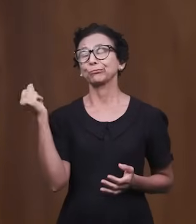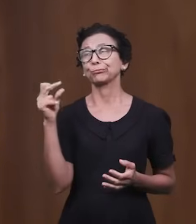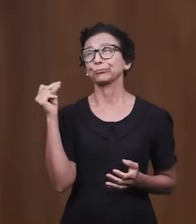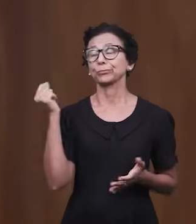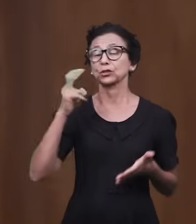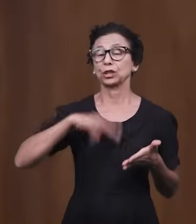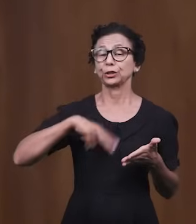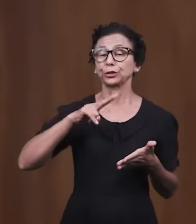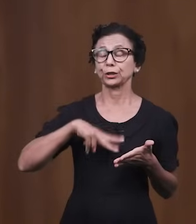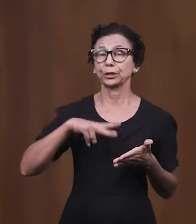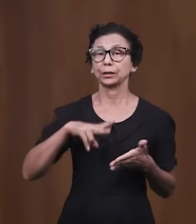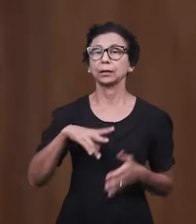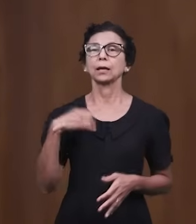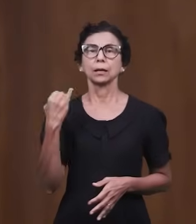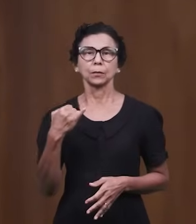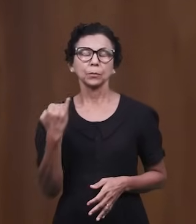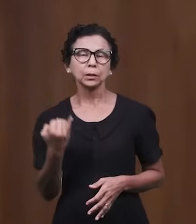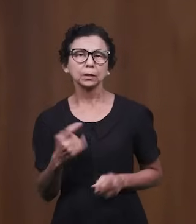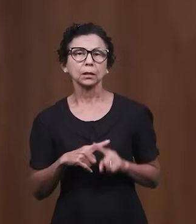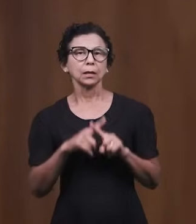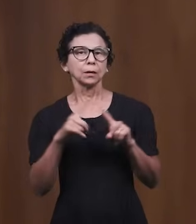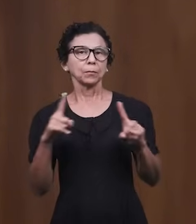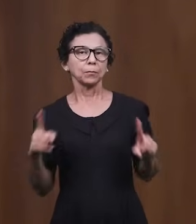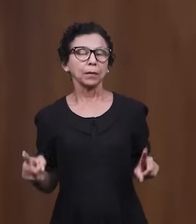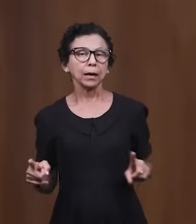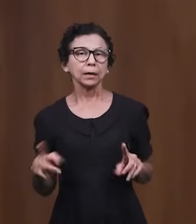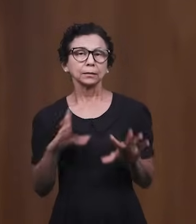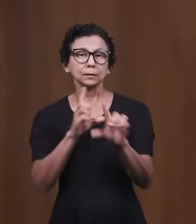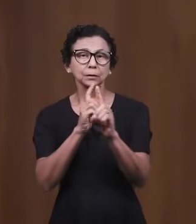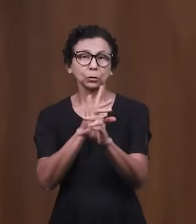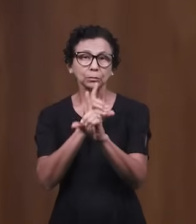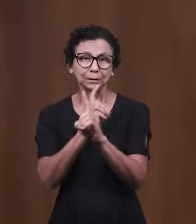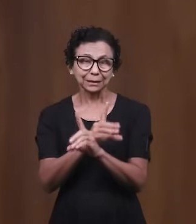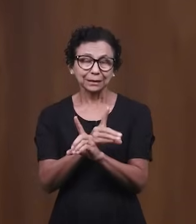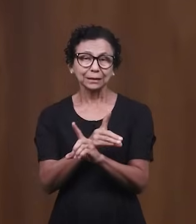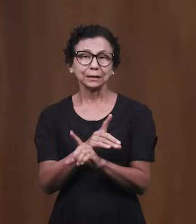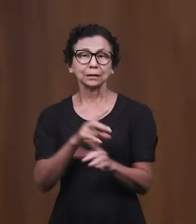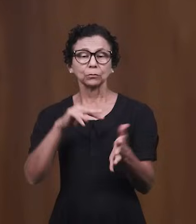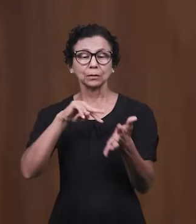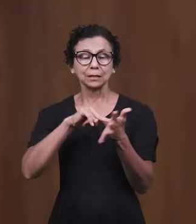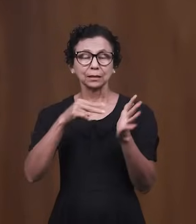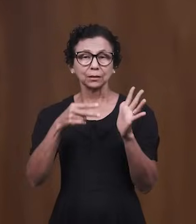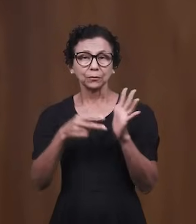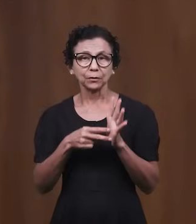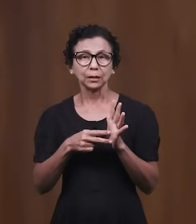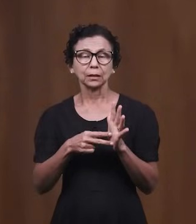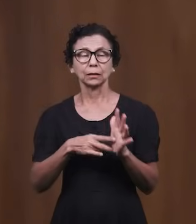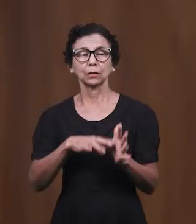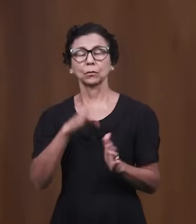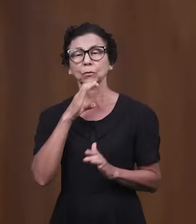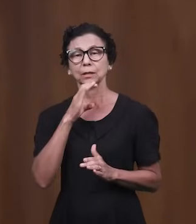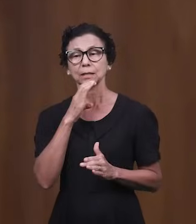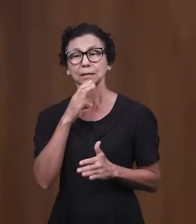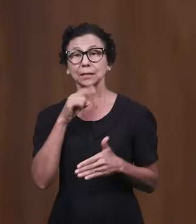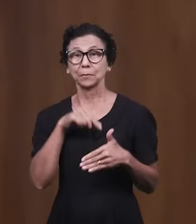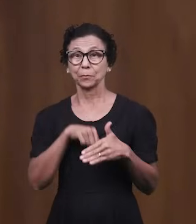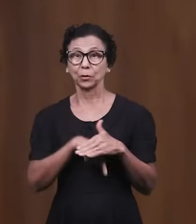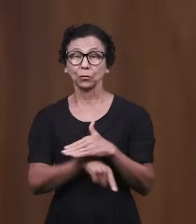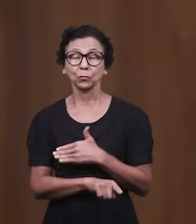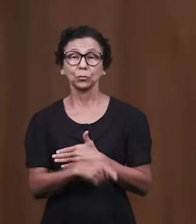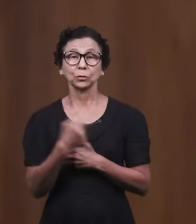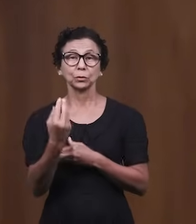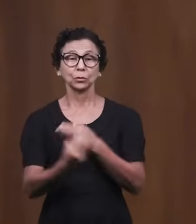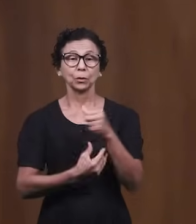Bíblia, é importante. Mas o conhecimento doutrinário, ou seja, o significado, a aplicação